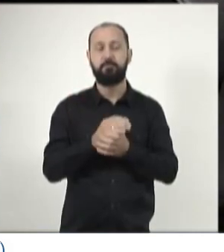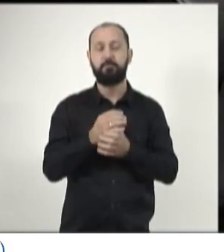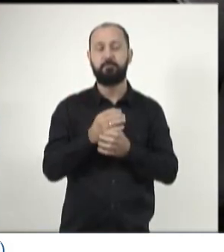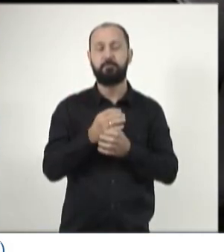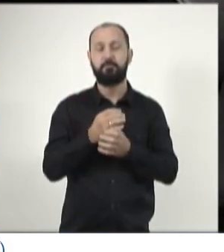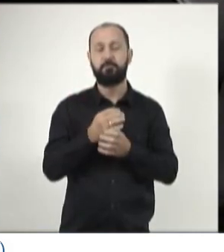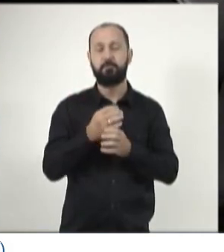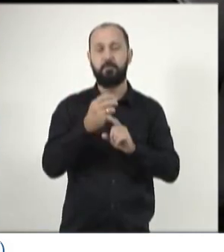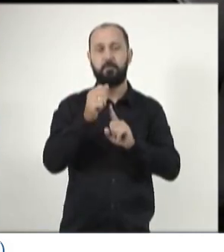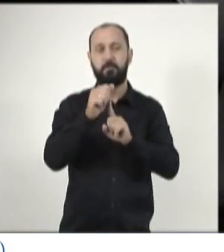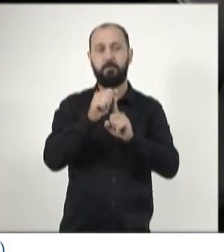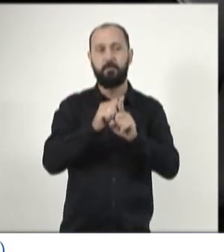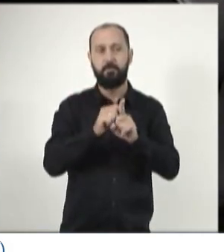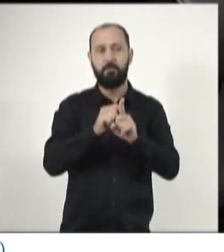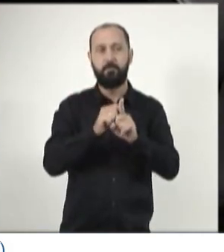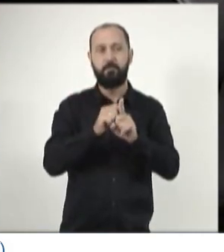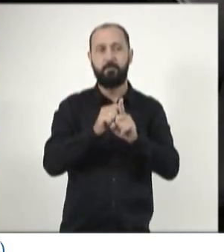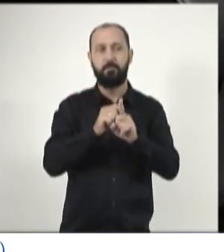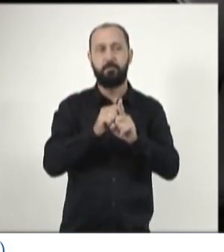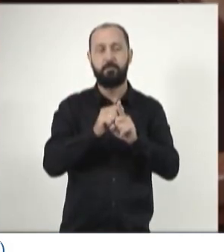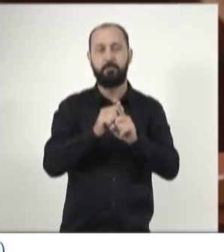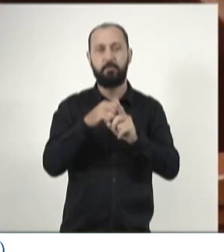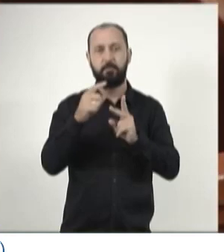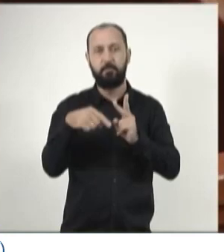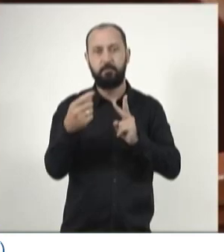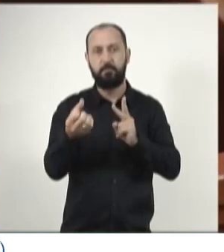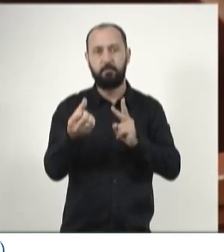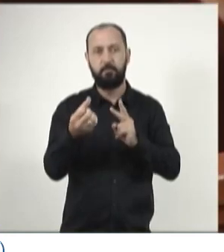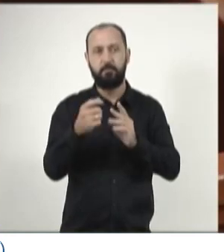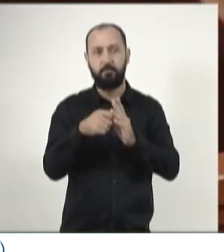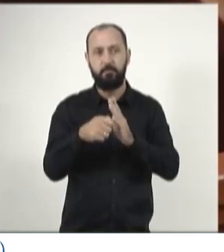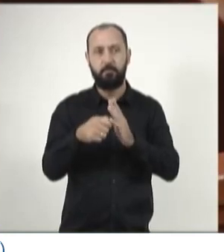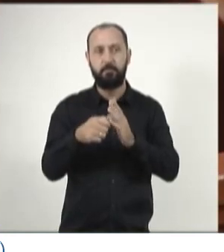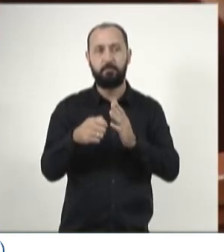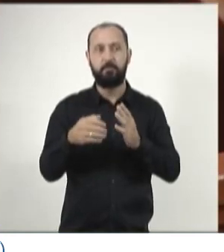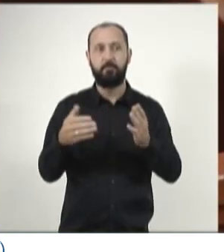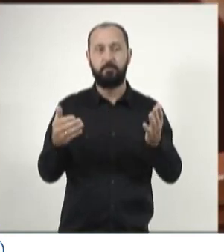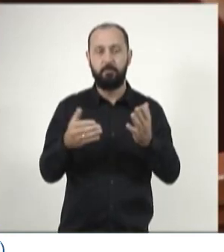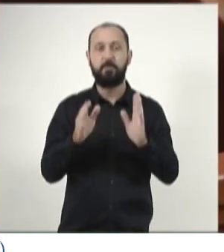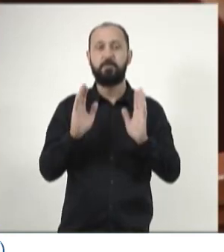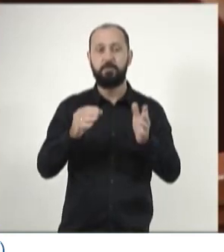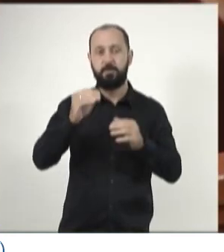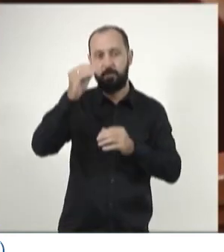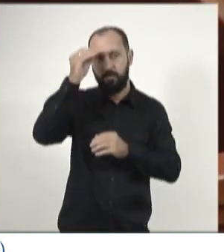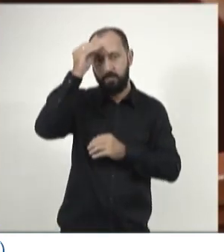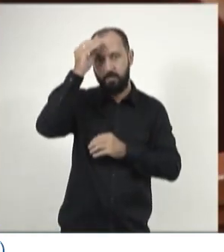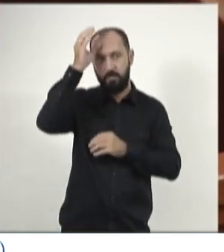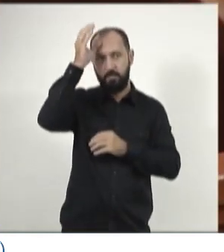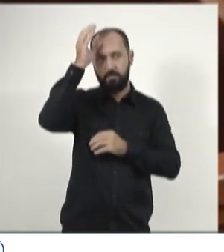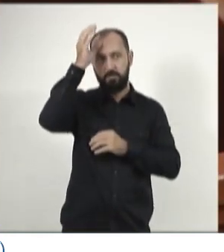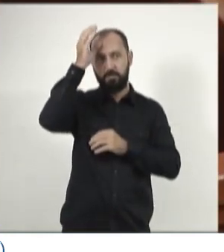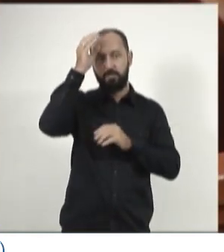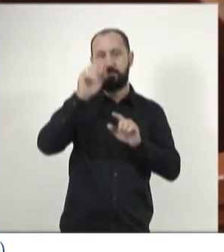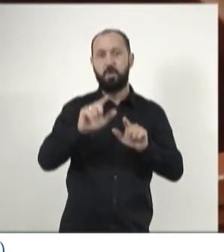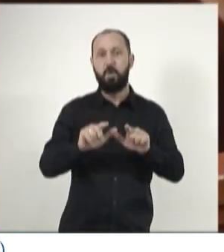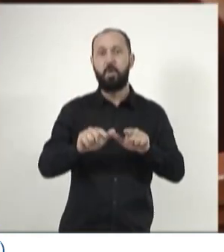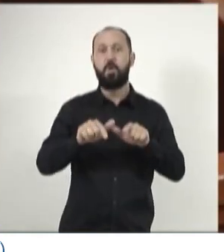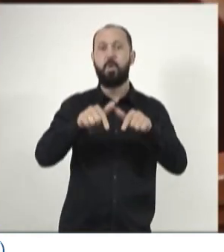dias, inconsciente por 6 meses. Hoje ela está consciente,